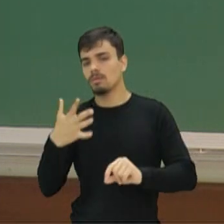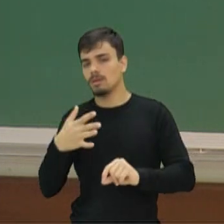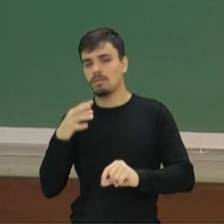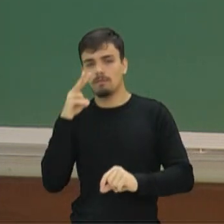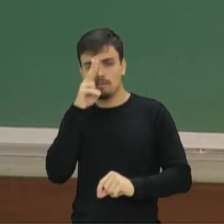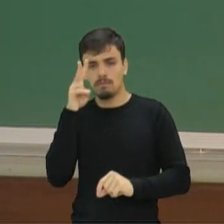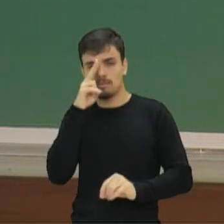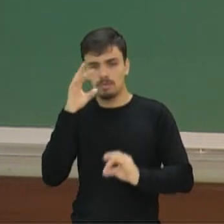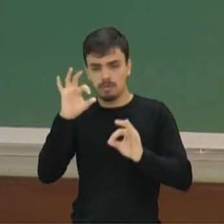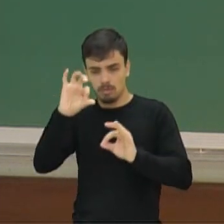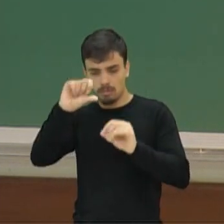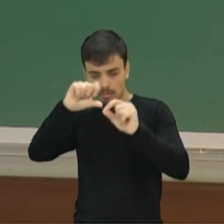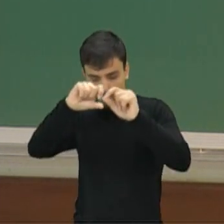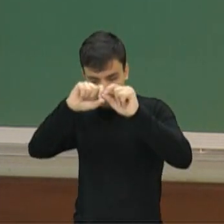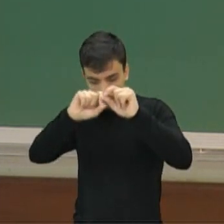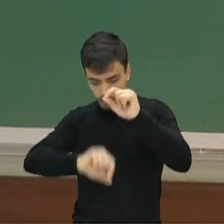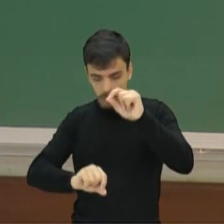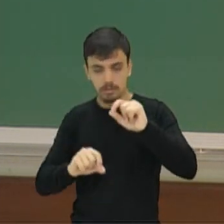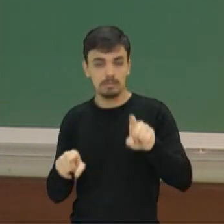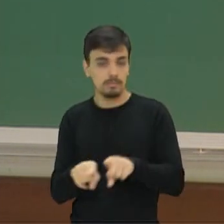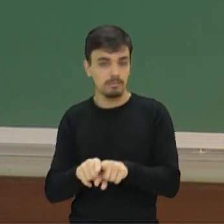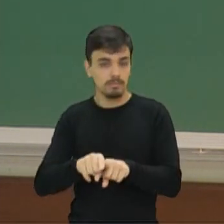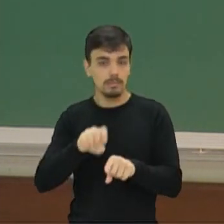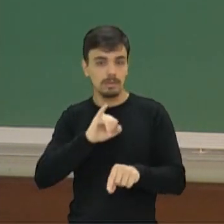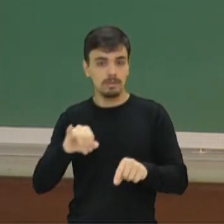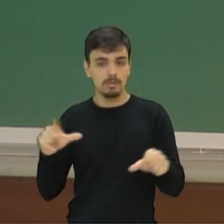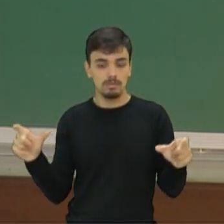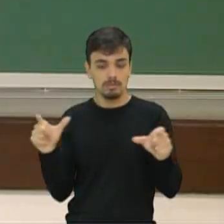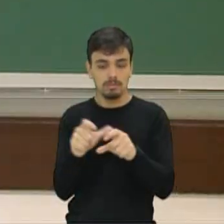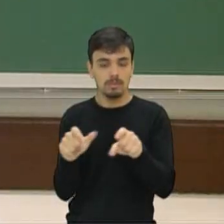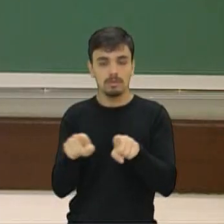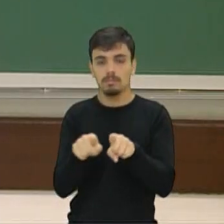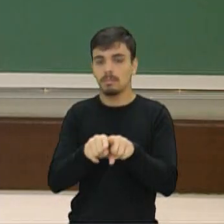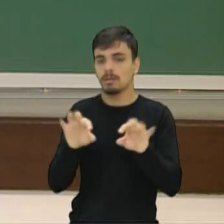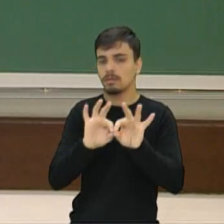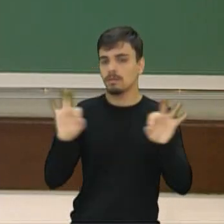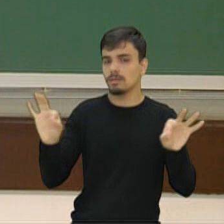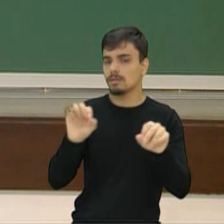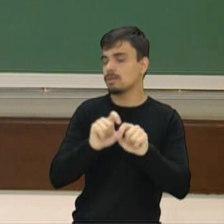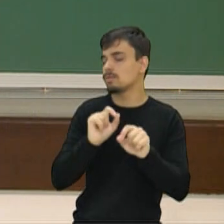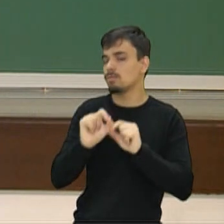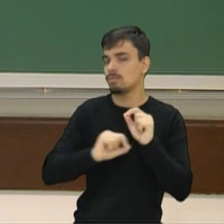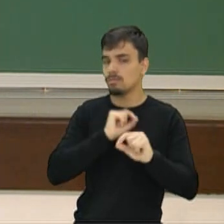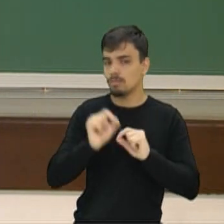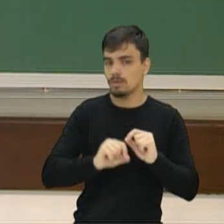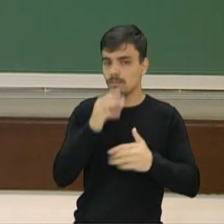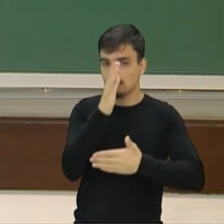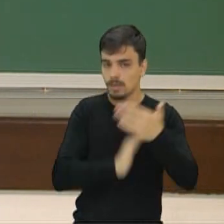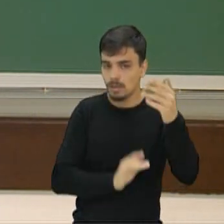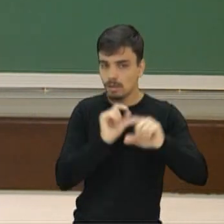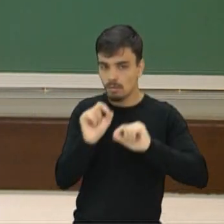cair 9 vezes. Por outro lado, pessoal, se eu diminuir a distância pela metade, a força